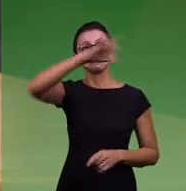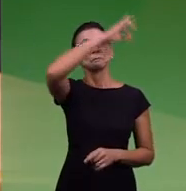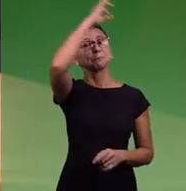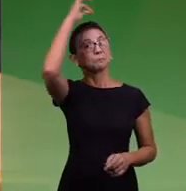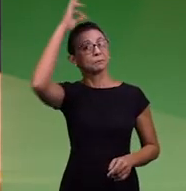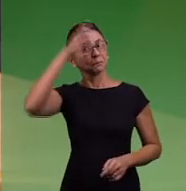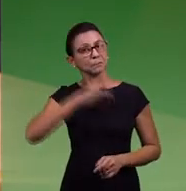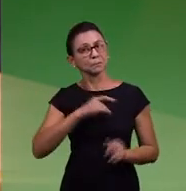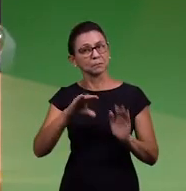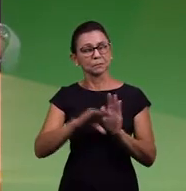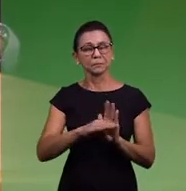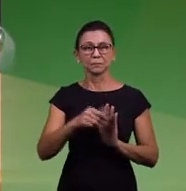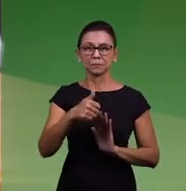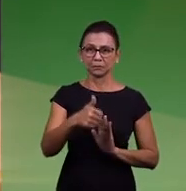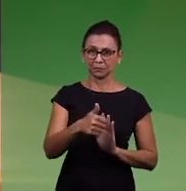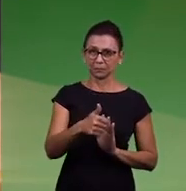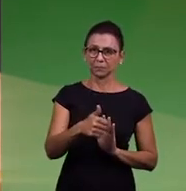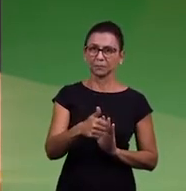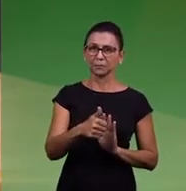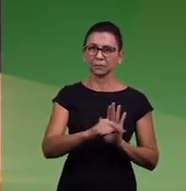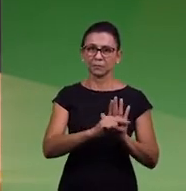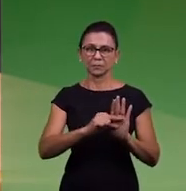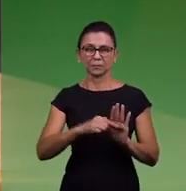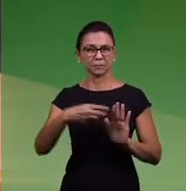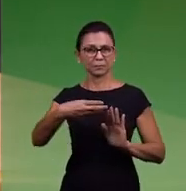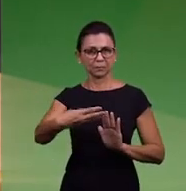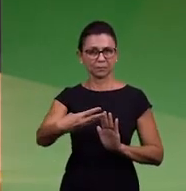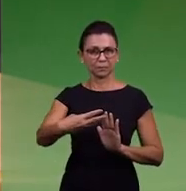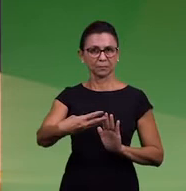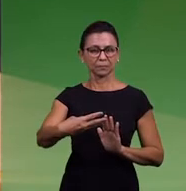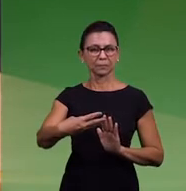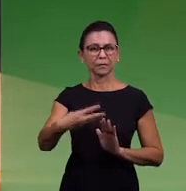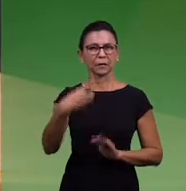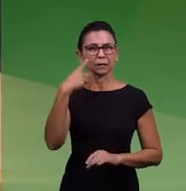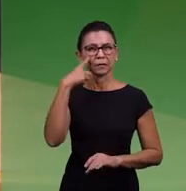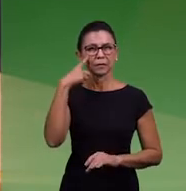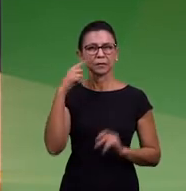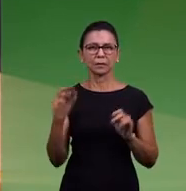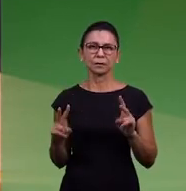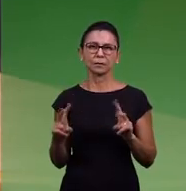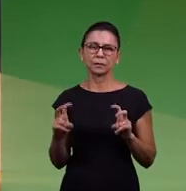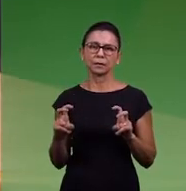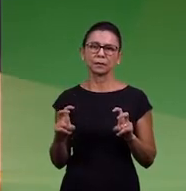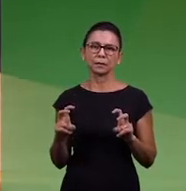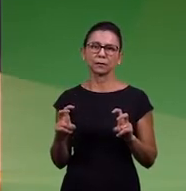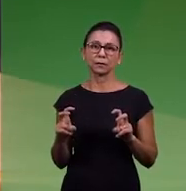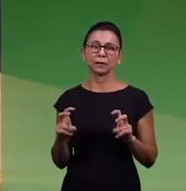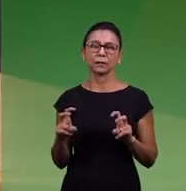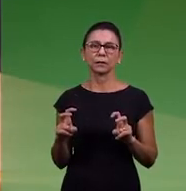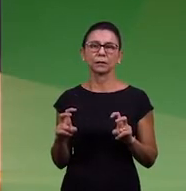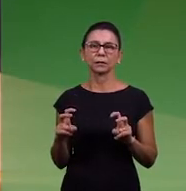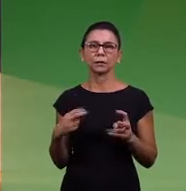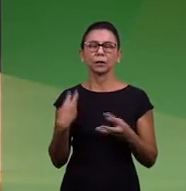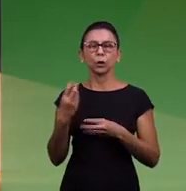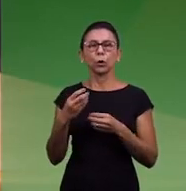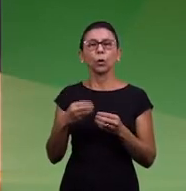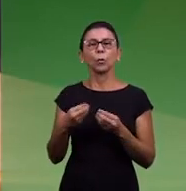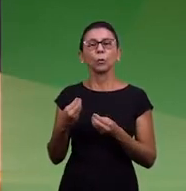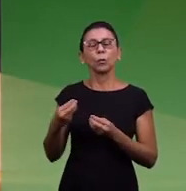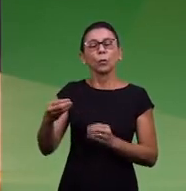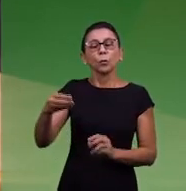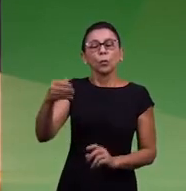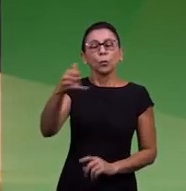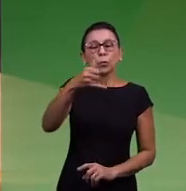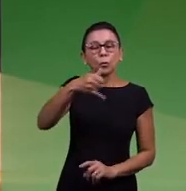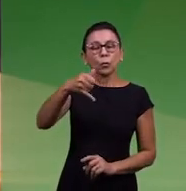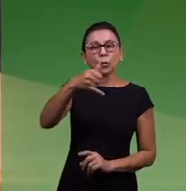com o Espírito Santo. O capítulo 1, por exemplo, no versículo 3, você vai ver a expressão usada assim: como um unguento